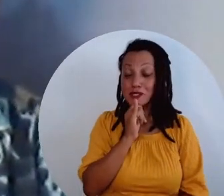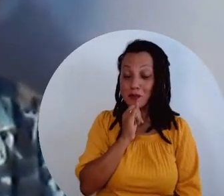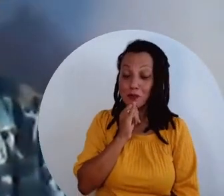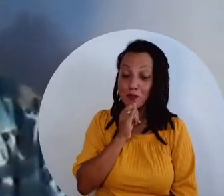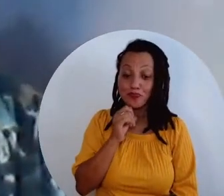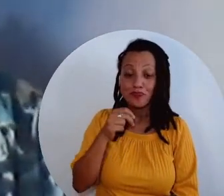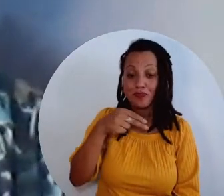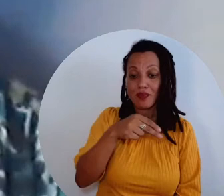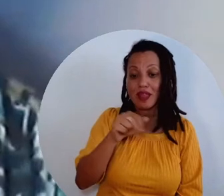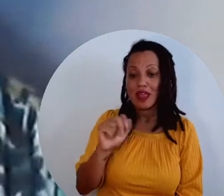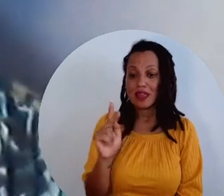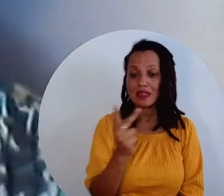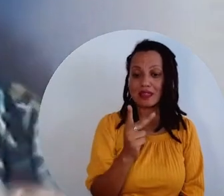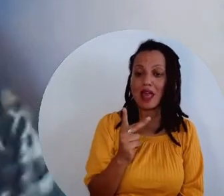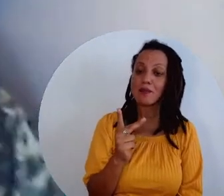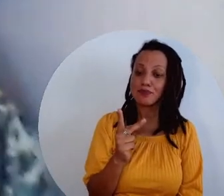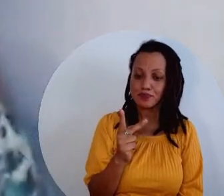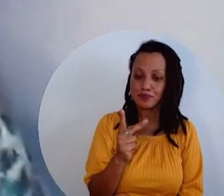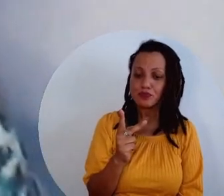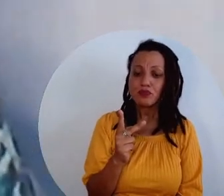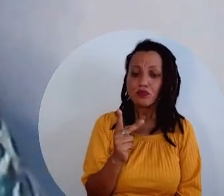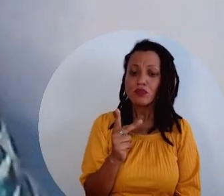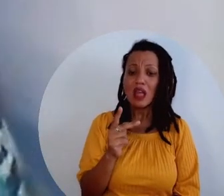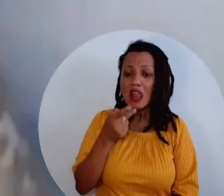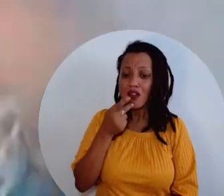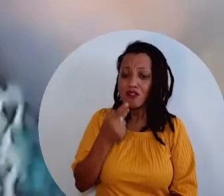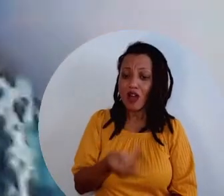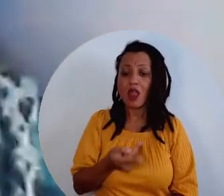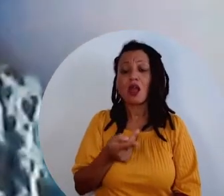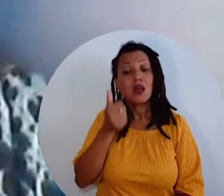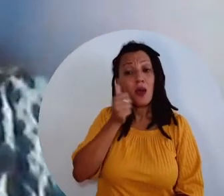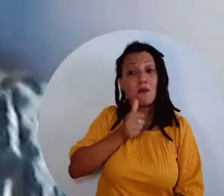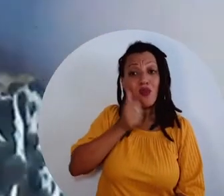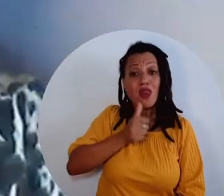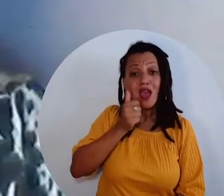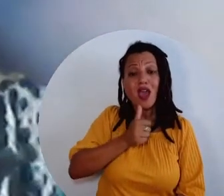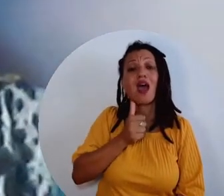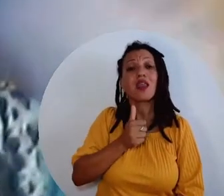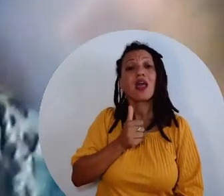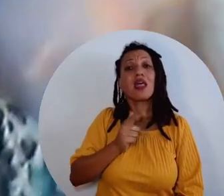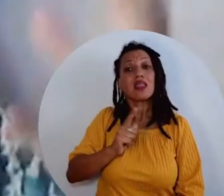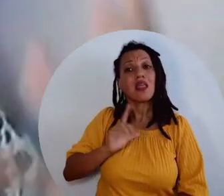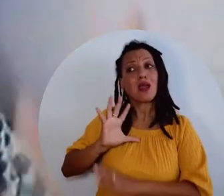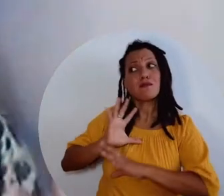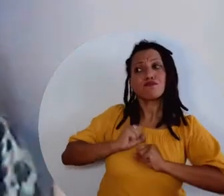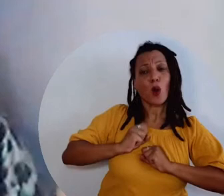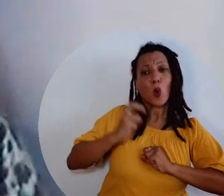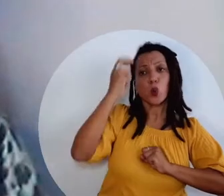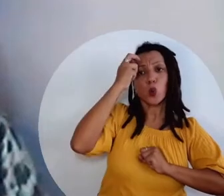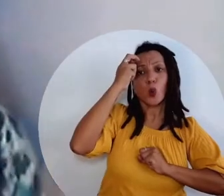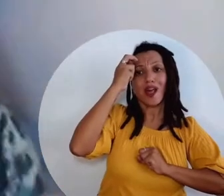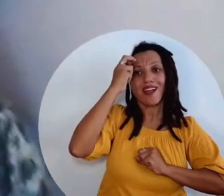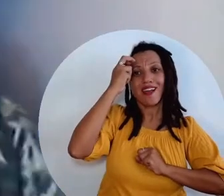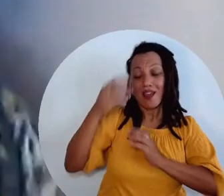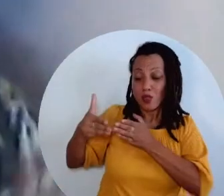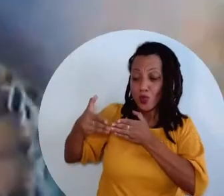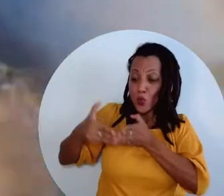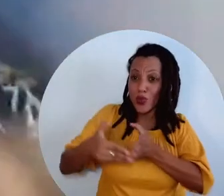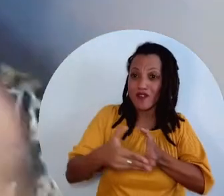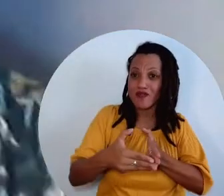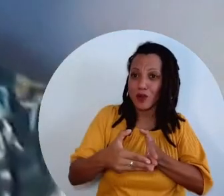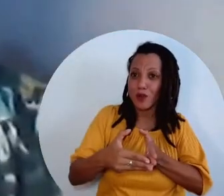negras são portadoras da cultura. E por que portadoras da cultura? Porque elas trazem a cultura civilizatória nos navios e